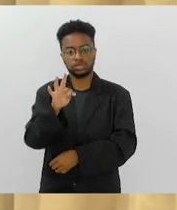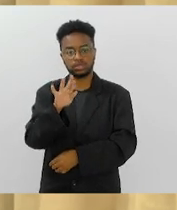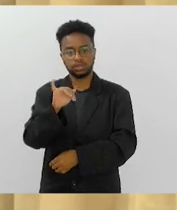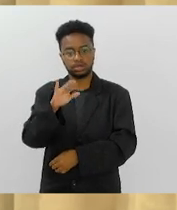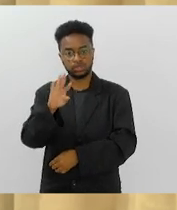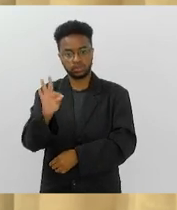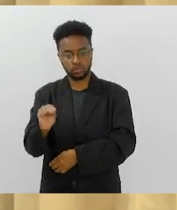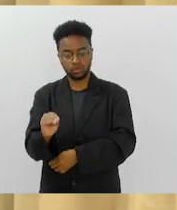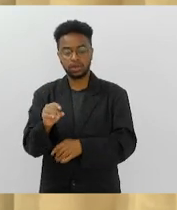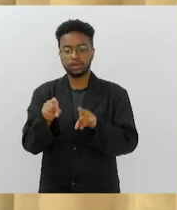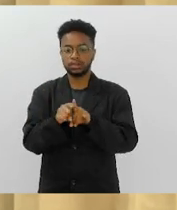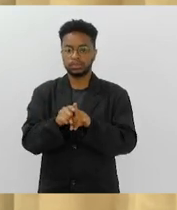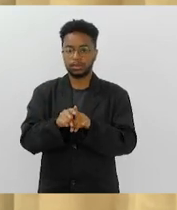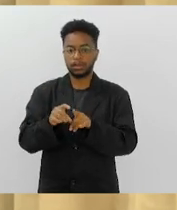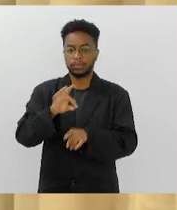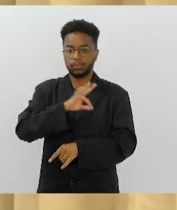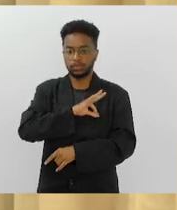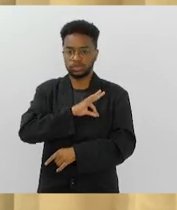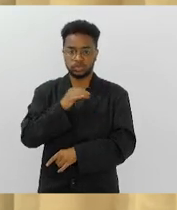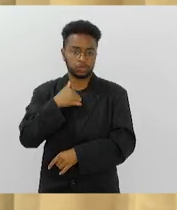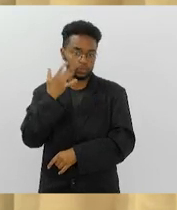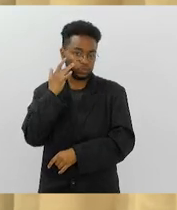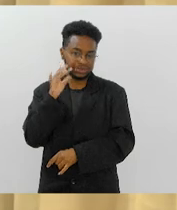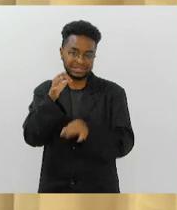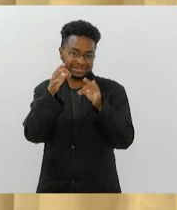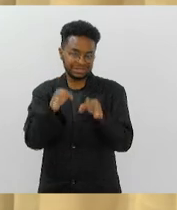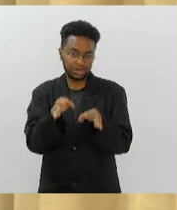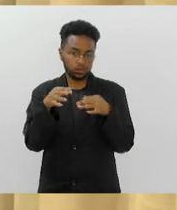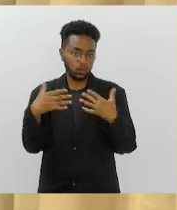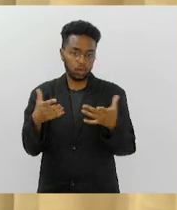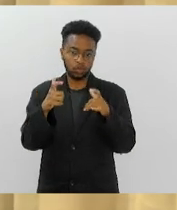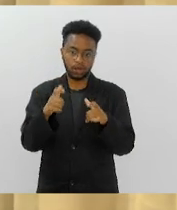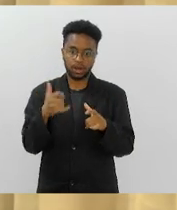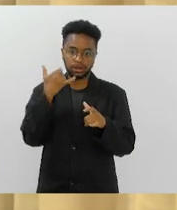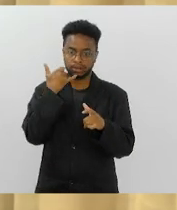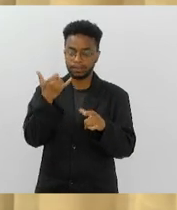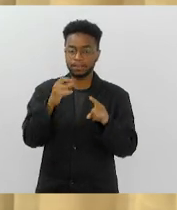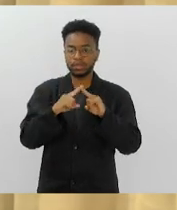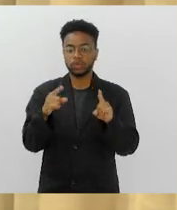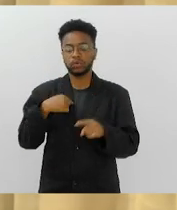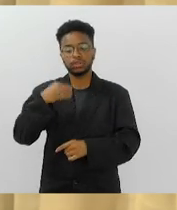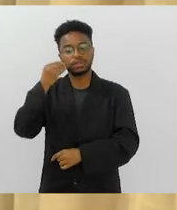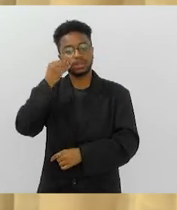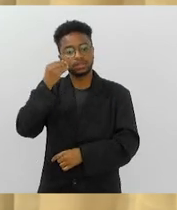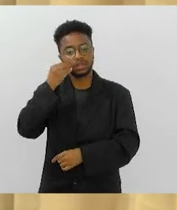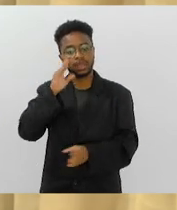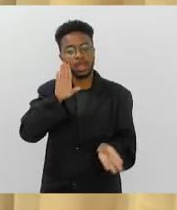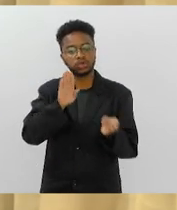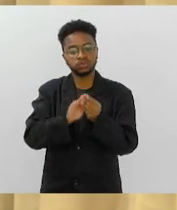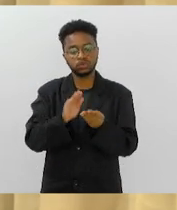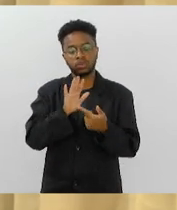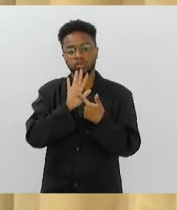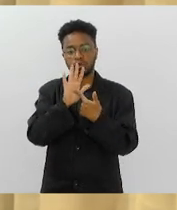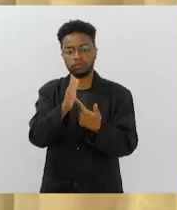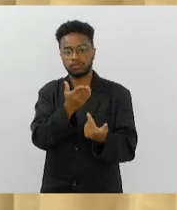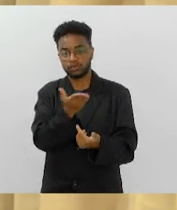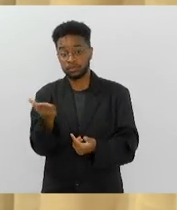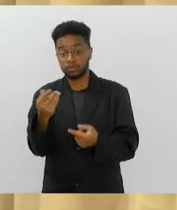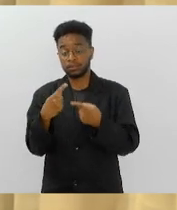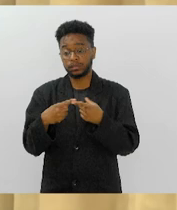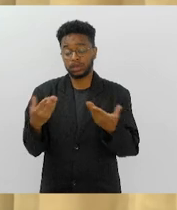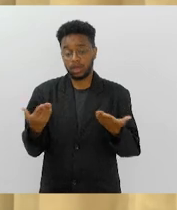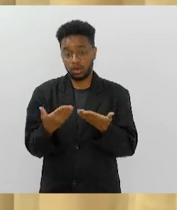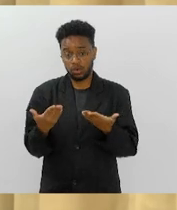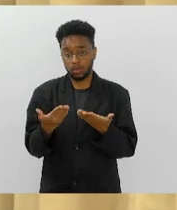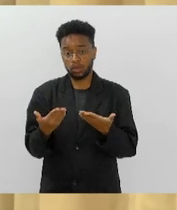canal específico que vocês usam, eu não sei especificamente. Mas eu tentei fazer aqui um breve resumo, porque agora foi dada a